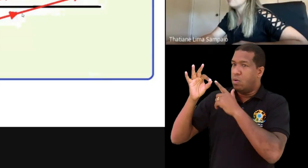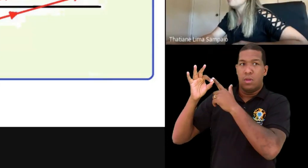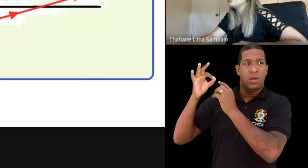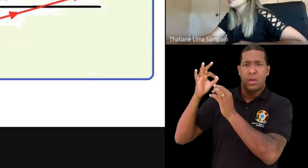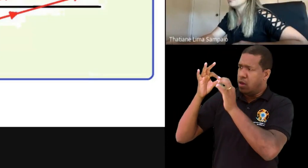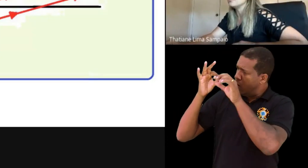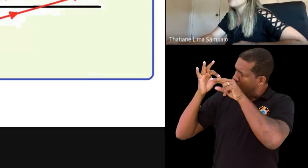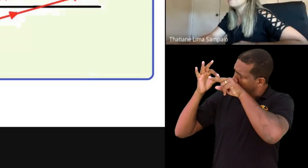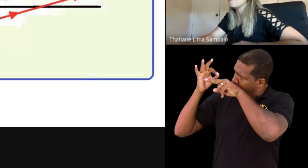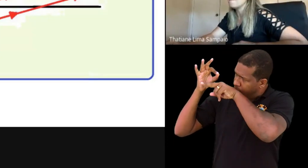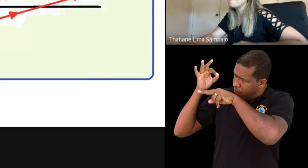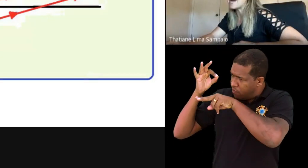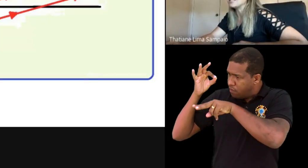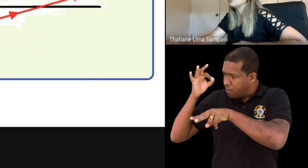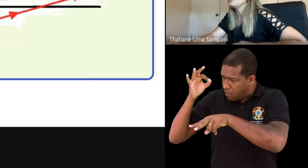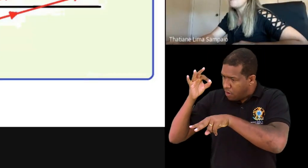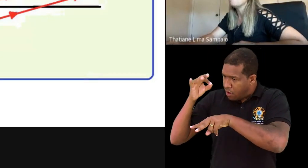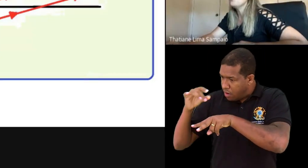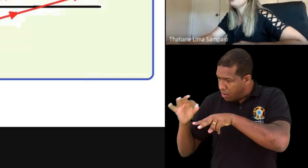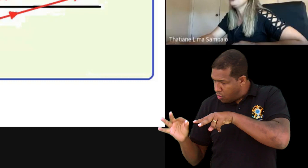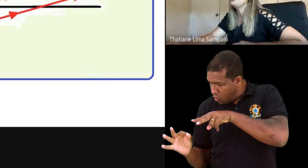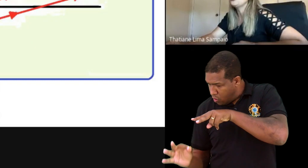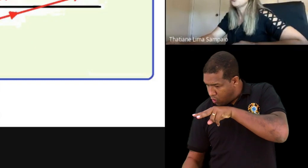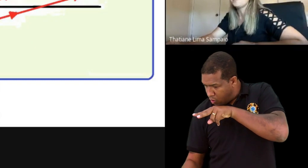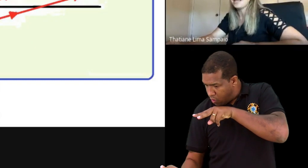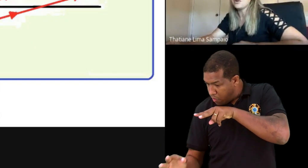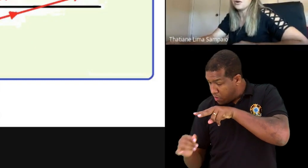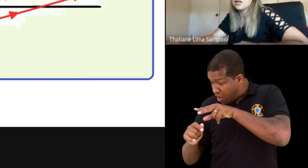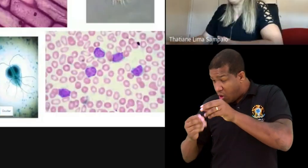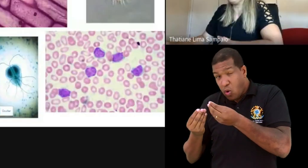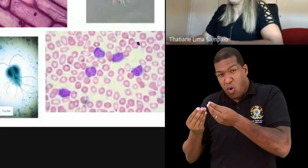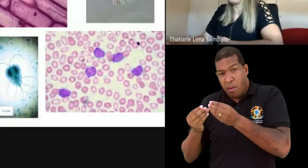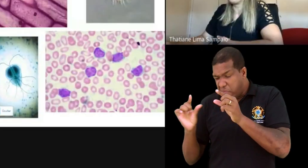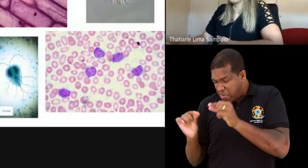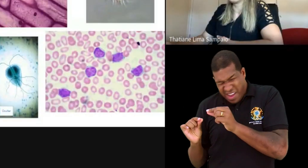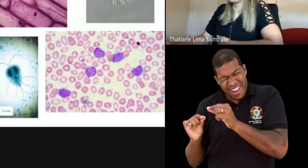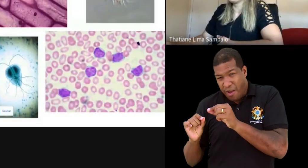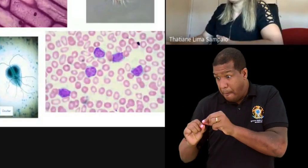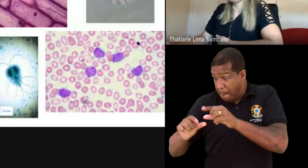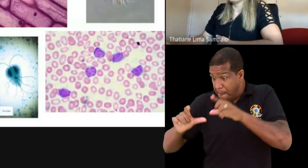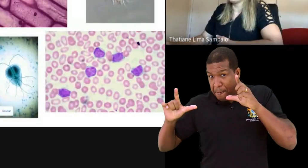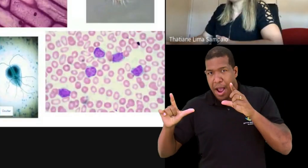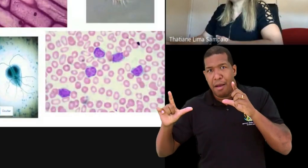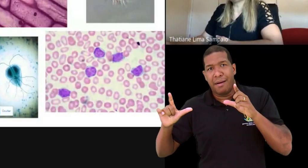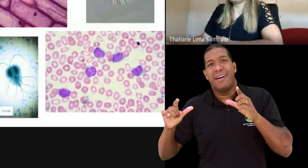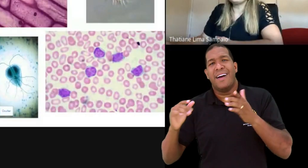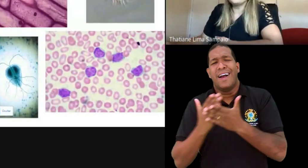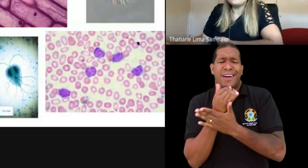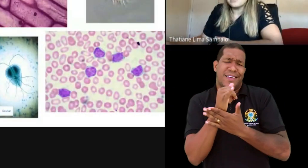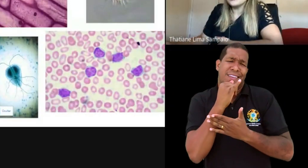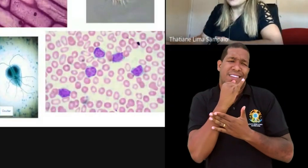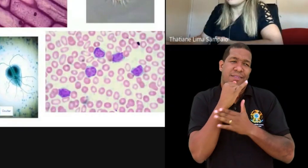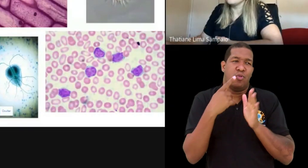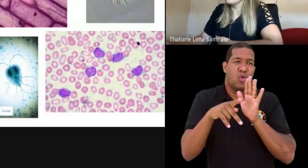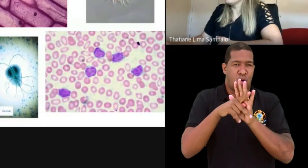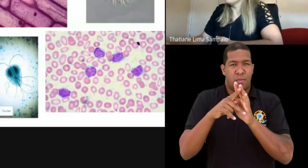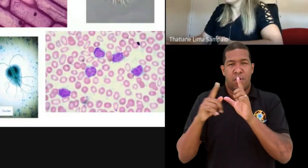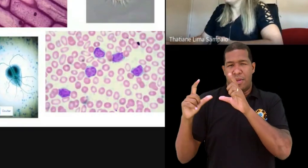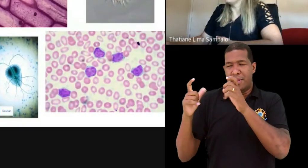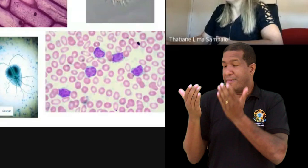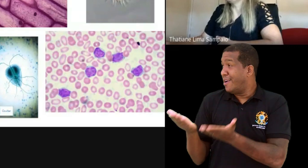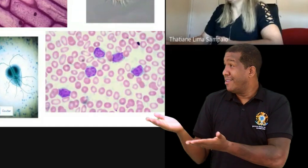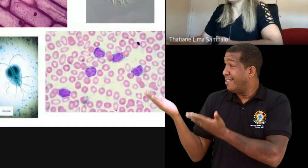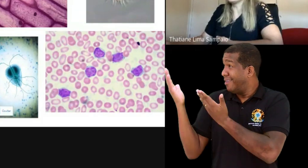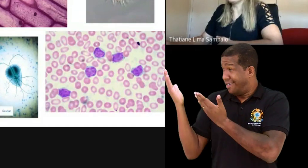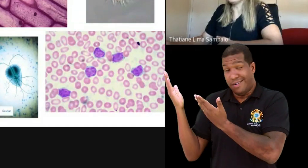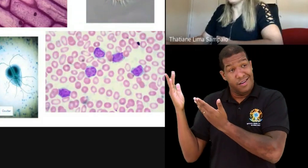observa um objeto, então, formado muito maior. Alguns exemplos de imagem que nós temos aqui